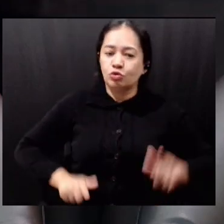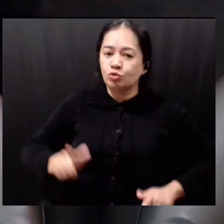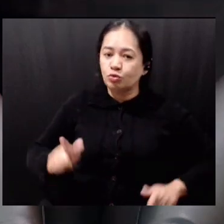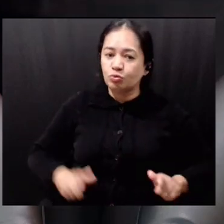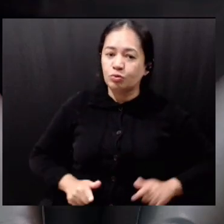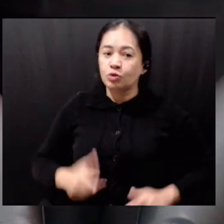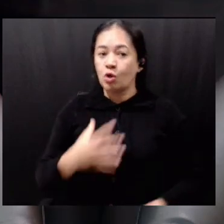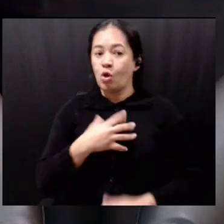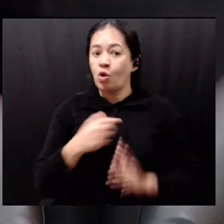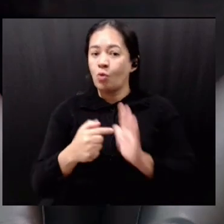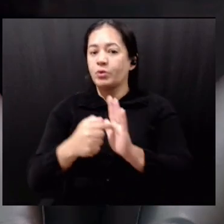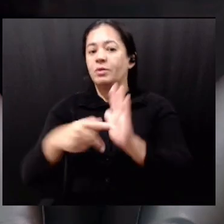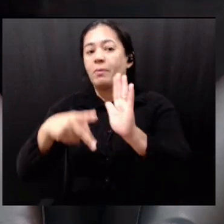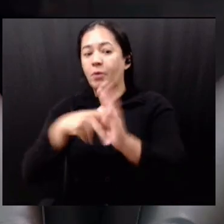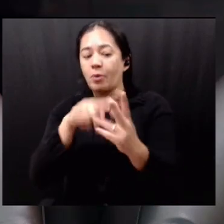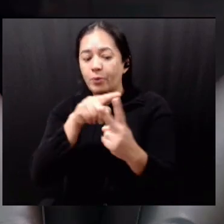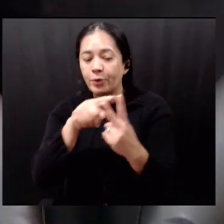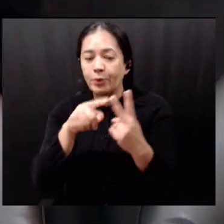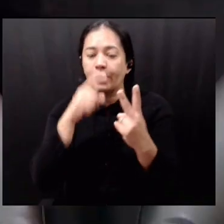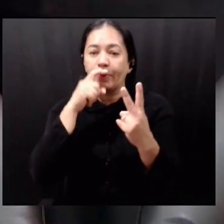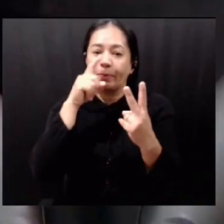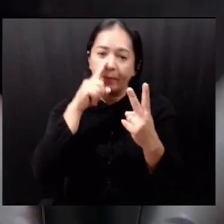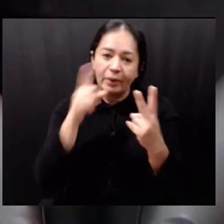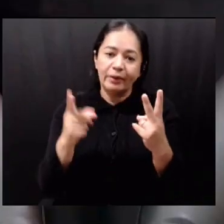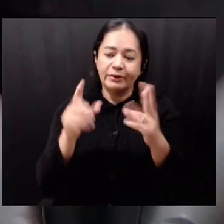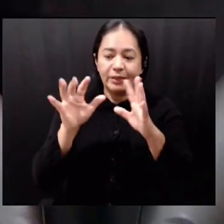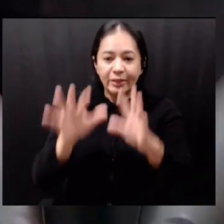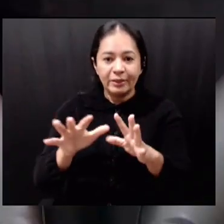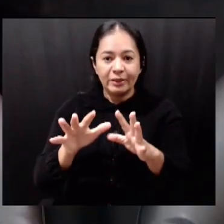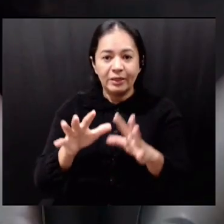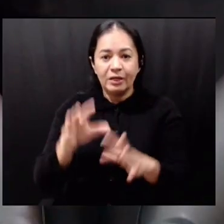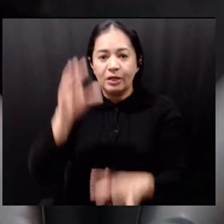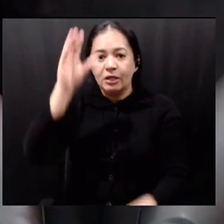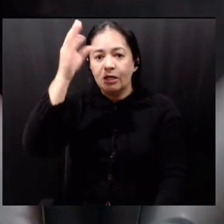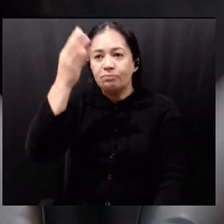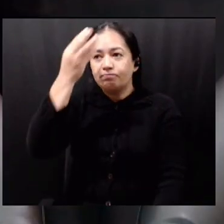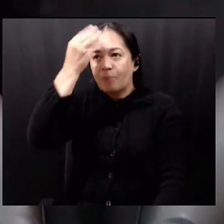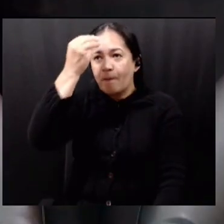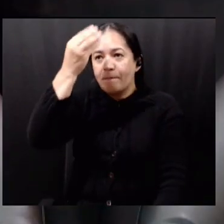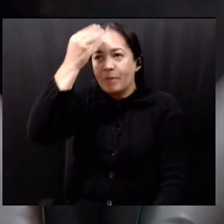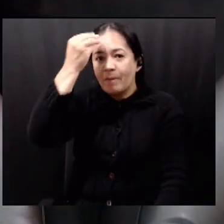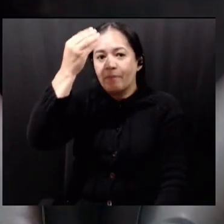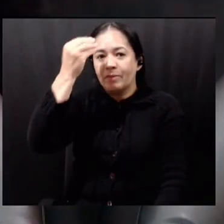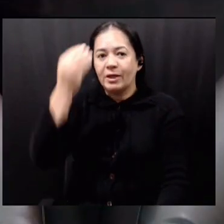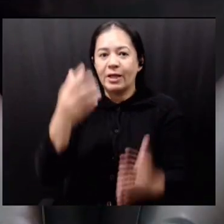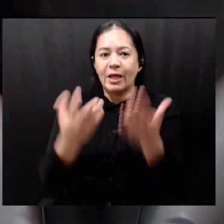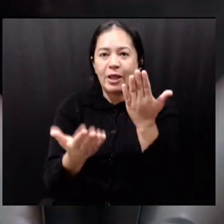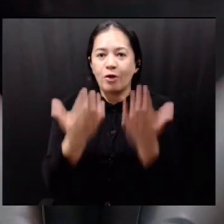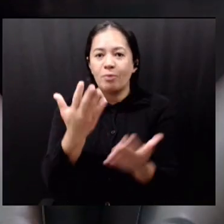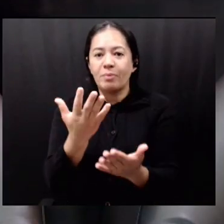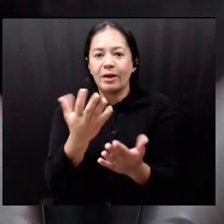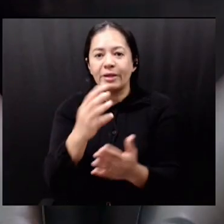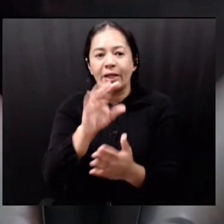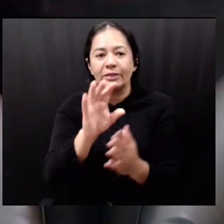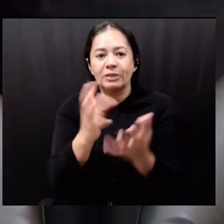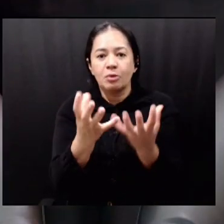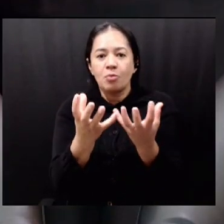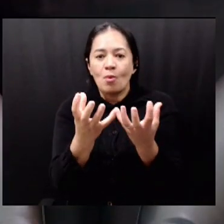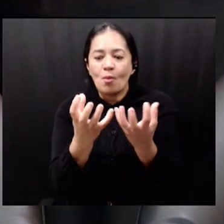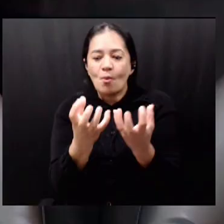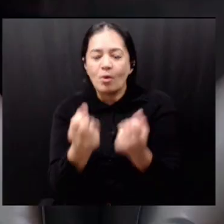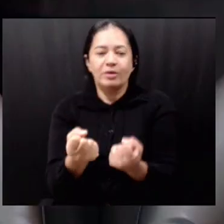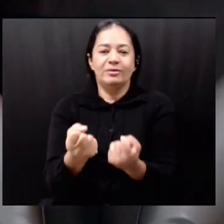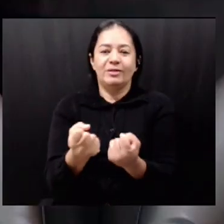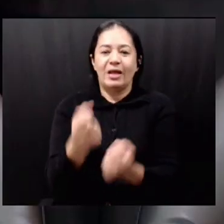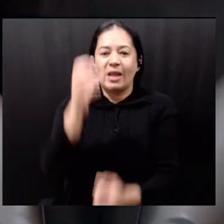pais. Então, ela tá ali absorvendo tudo. A criança é uma esponjinha. Uhum. E ela tá absorvendo tudo que tá acontecendo. Então,